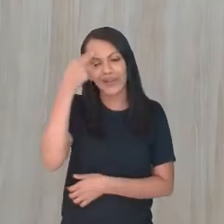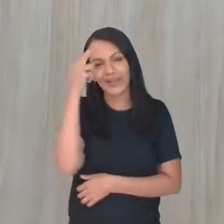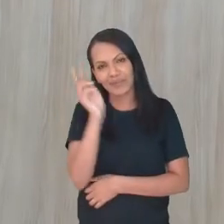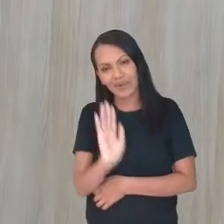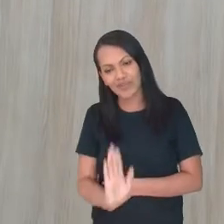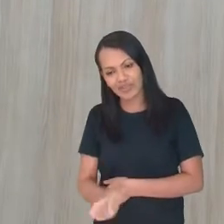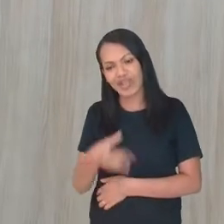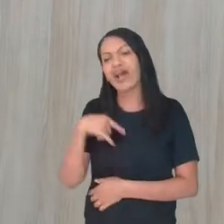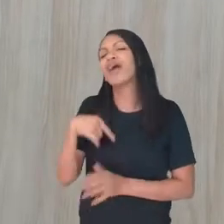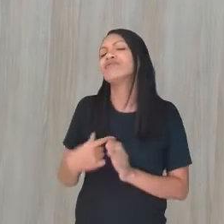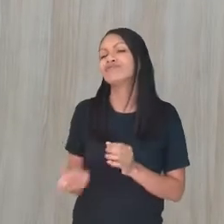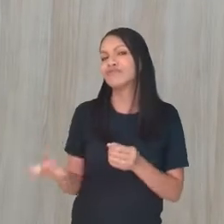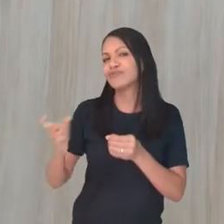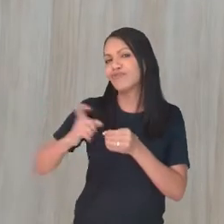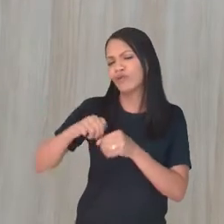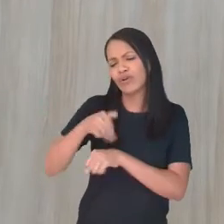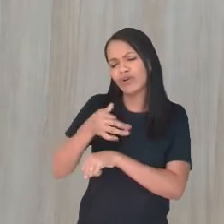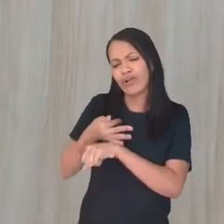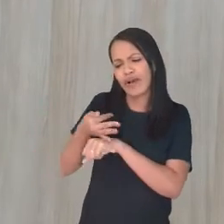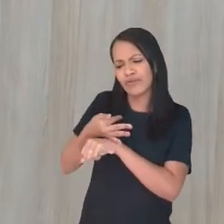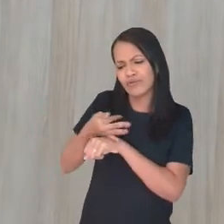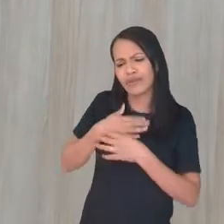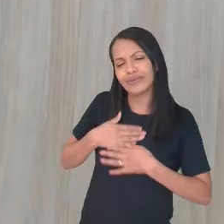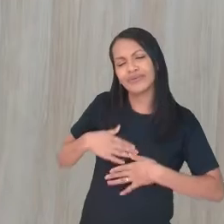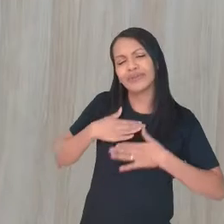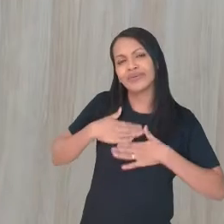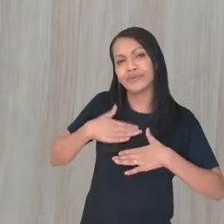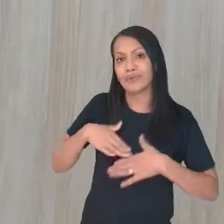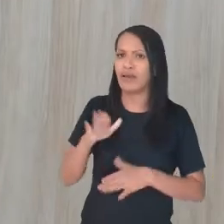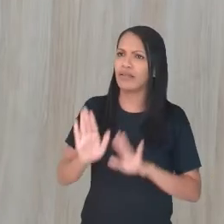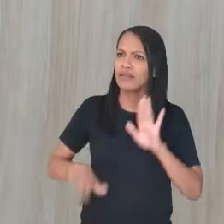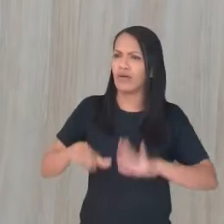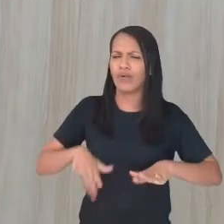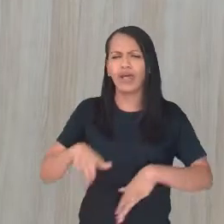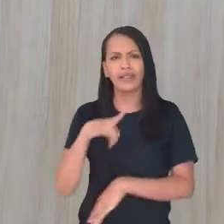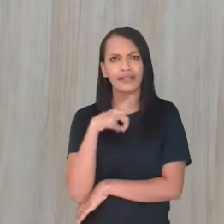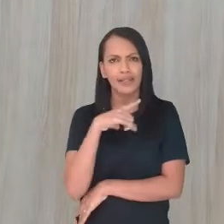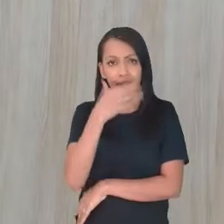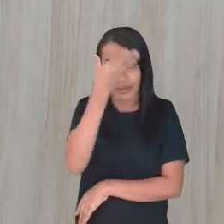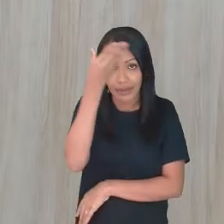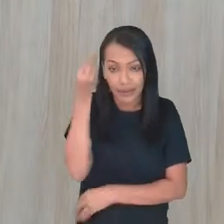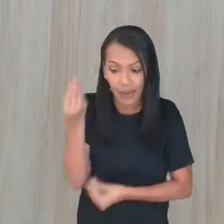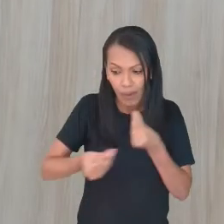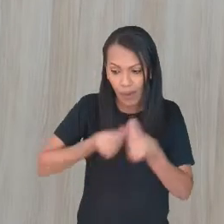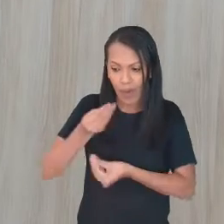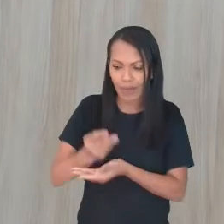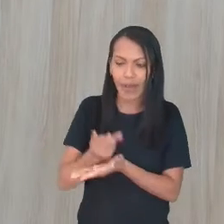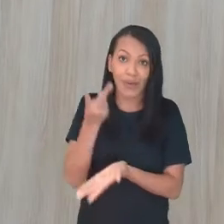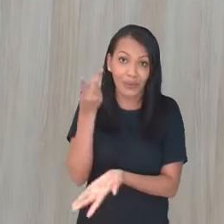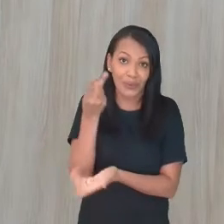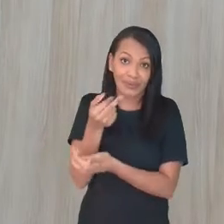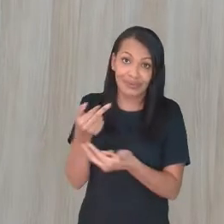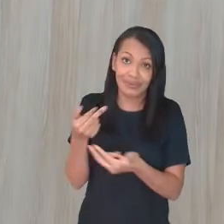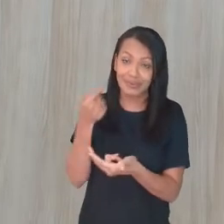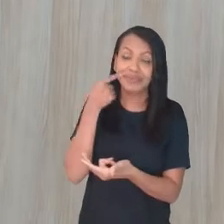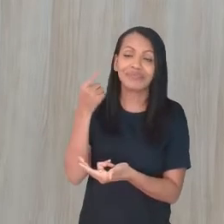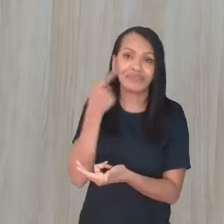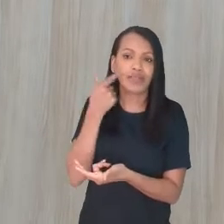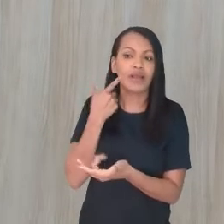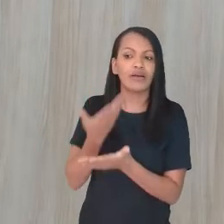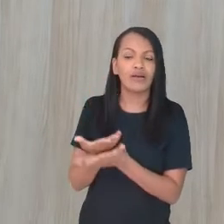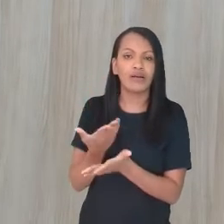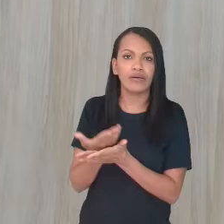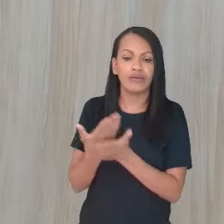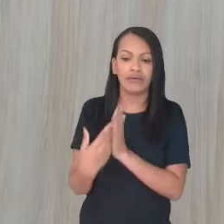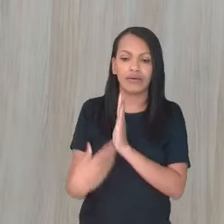já que a gente voltou de um recesso, né? Talvez a gente tenha esquecido como é que funciona. Nossas aulas